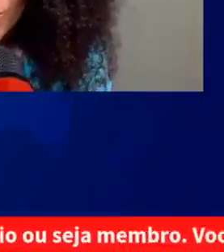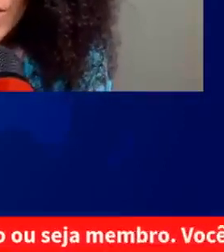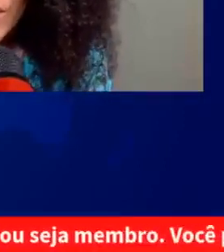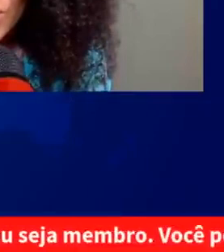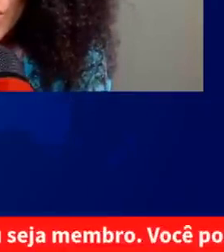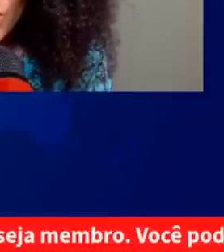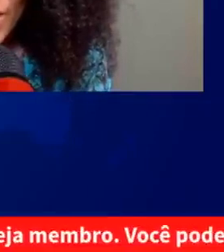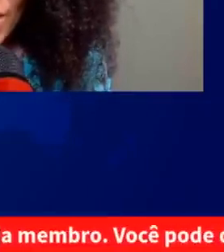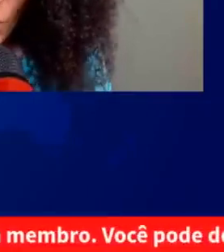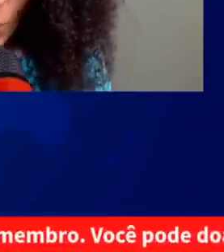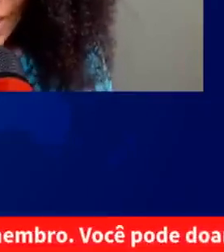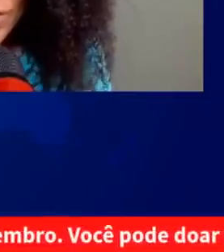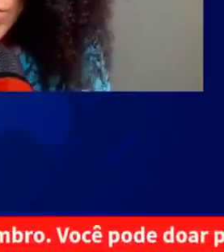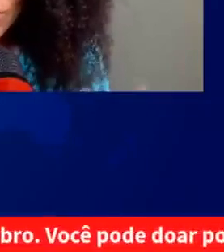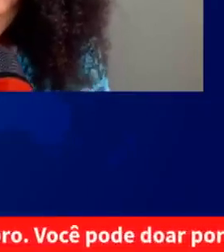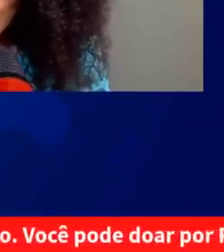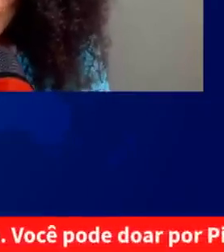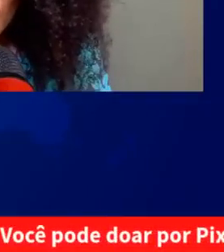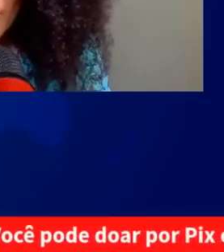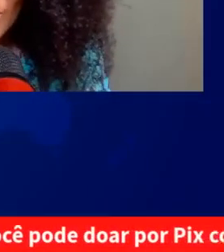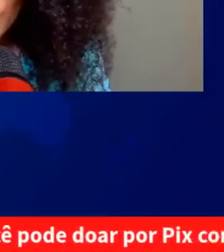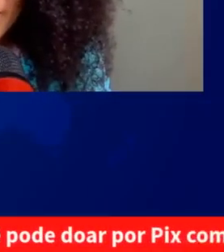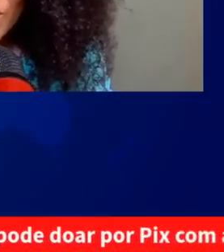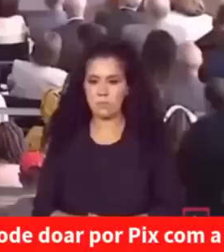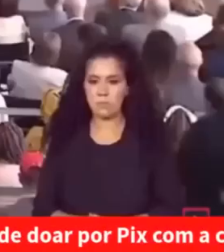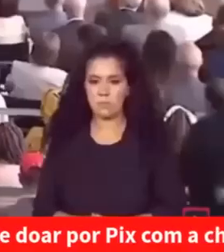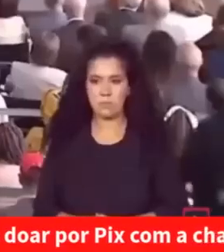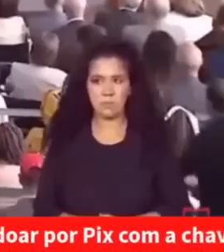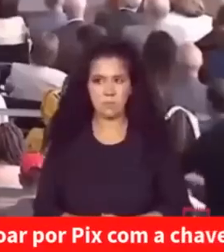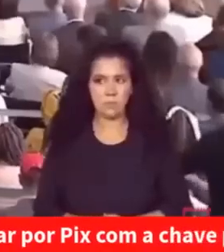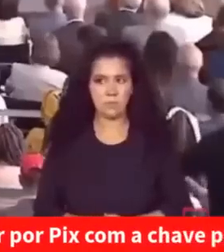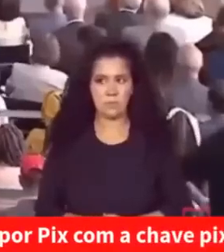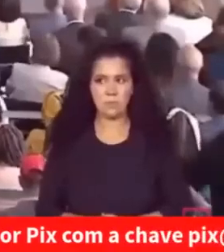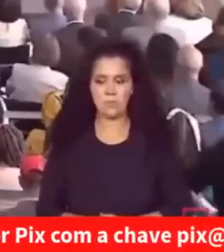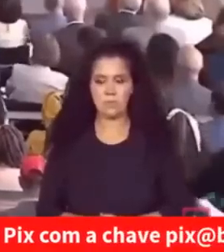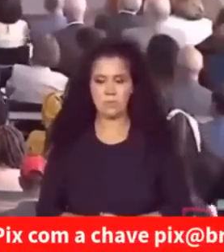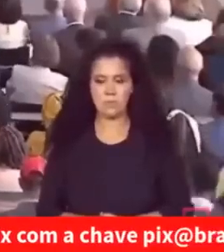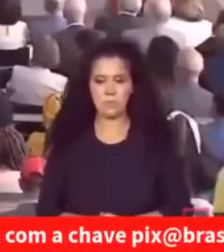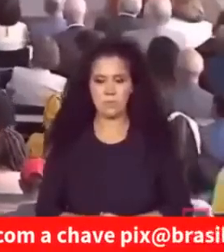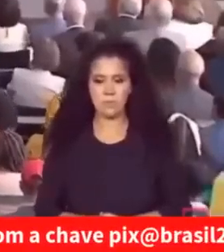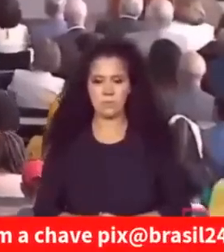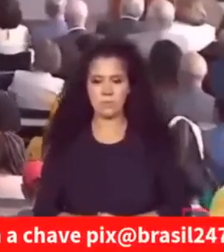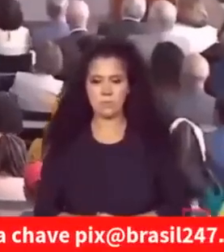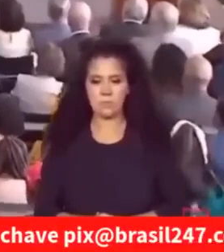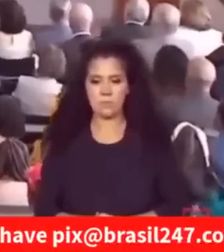da fala do presidente Lula ao lado de ninguém menos que Benedito.